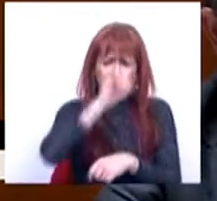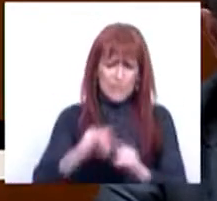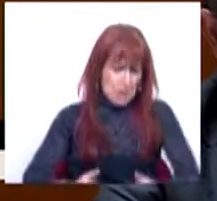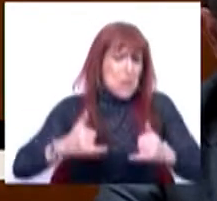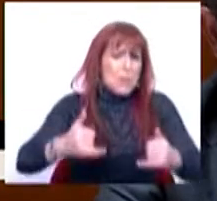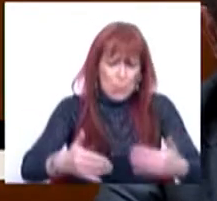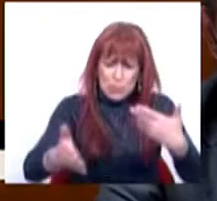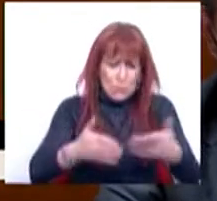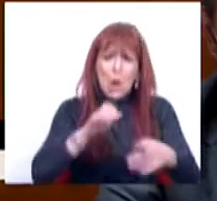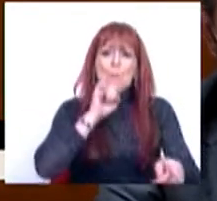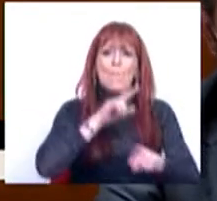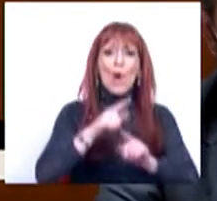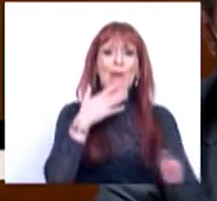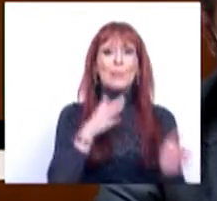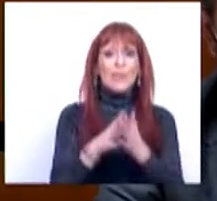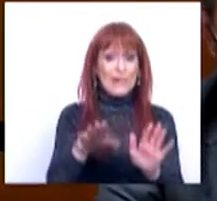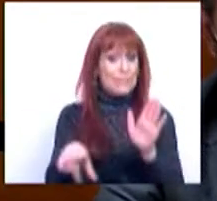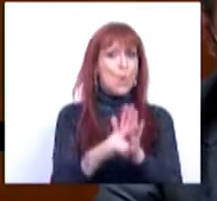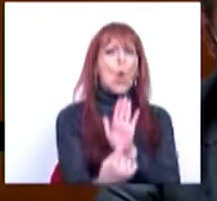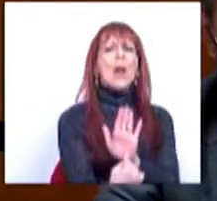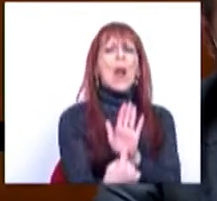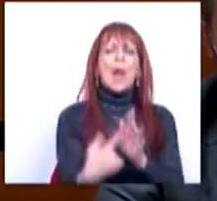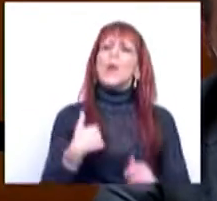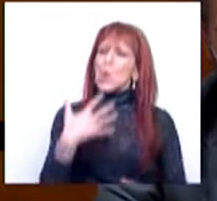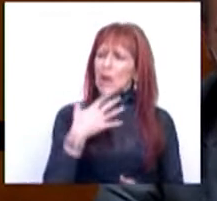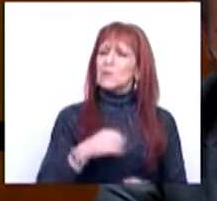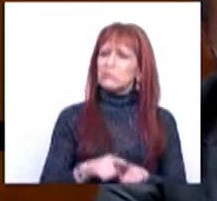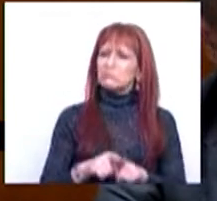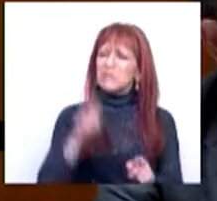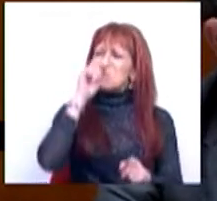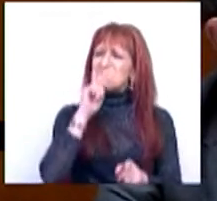depois deste, poder usar essa ferramenta, que eu quero acreditar que em